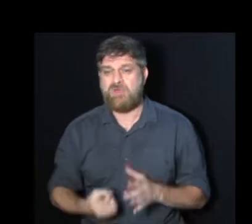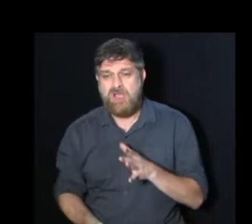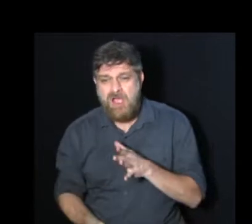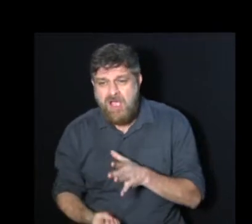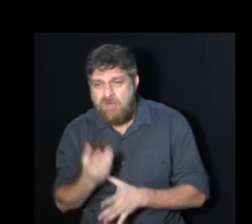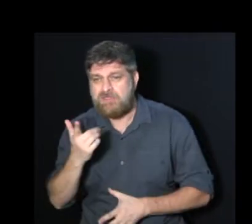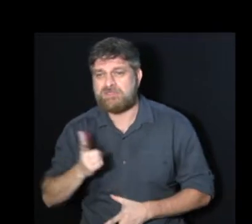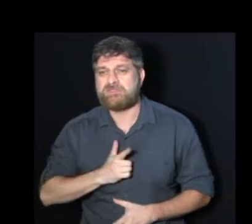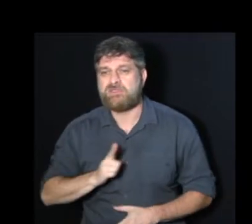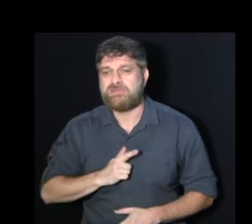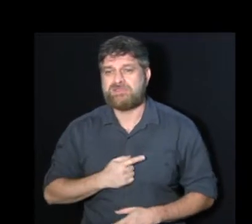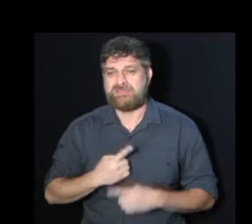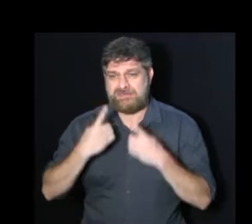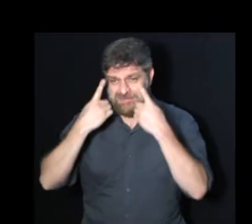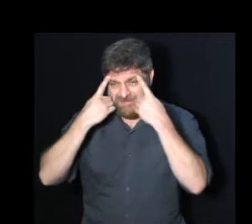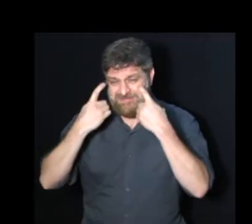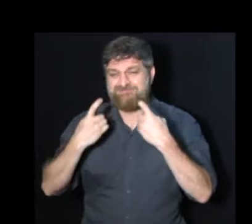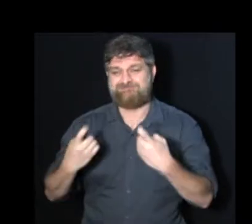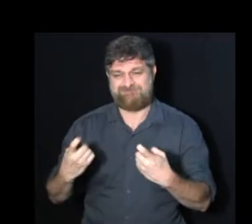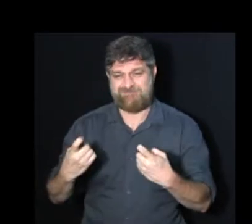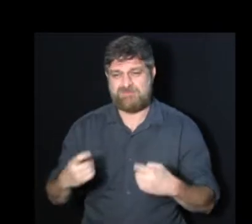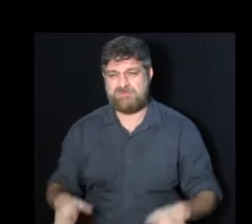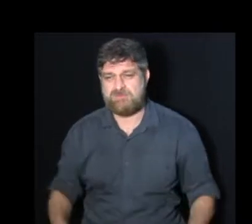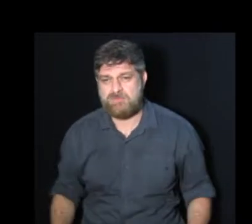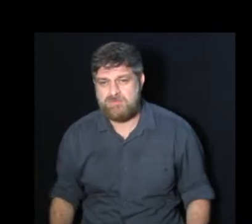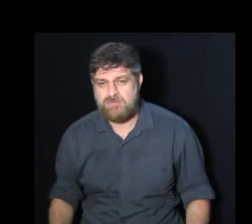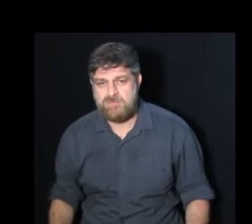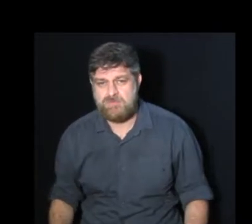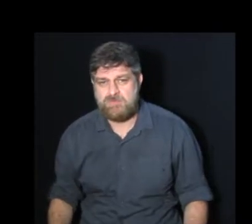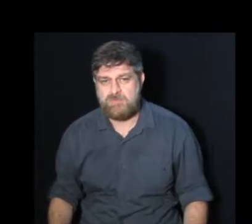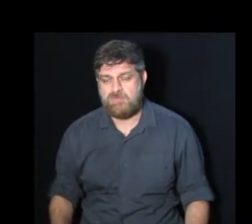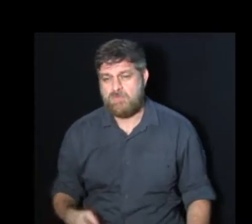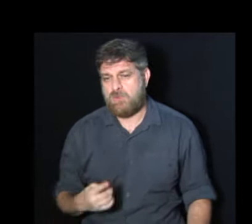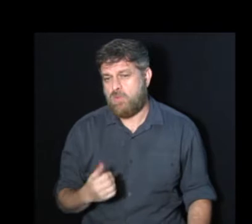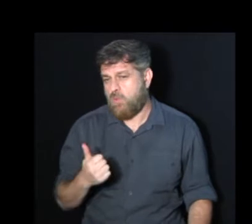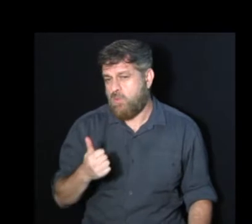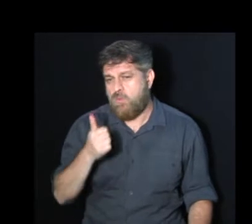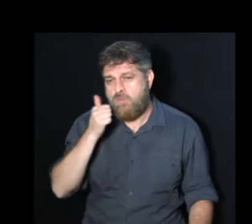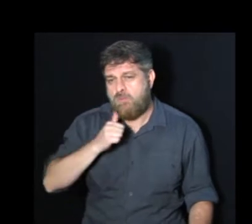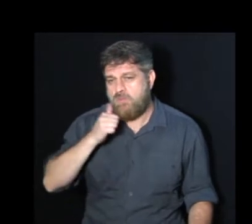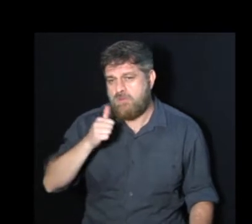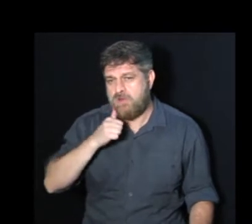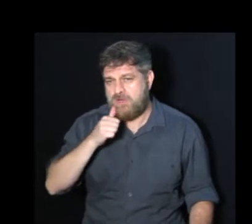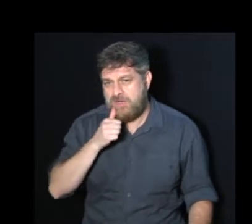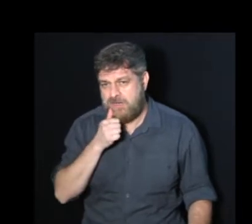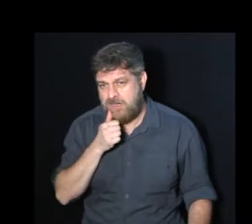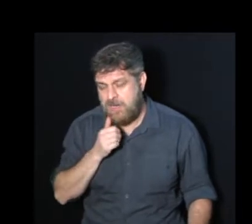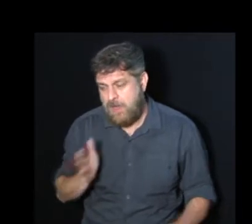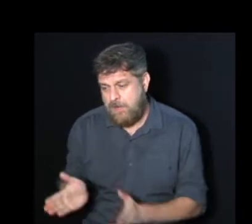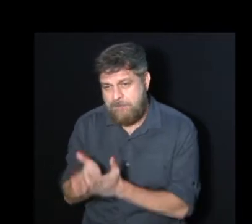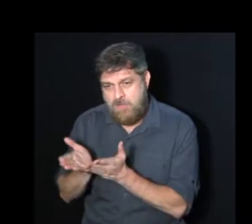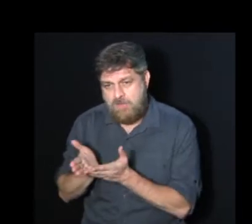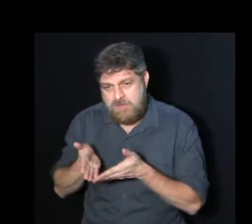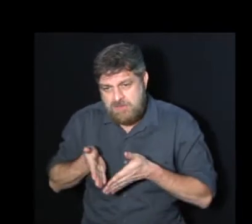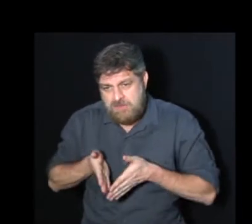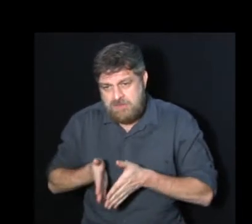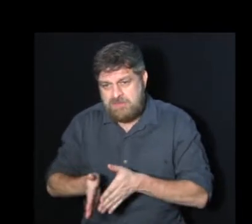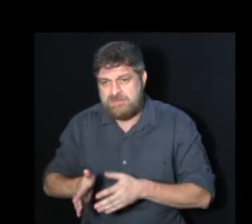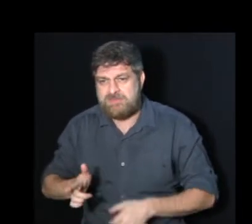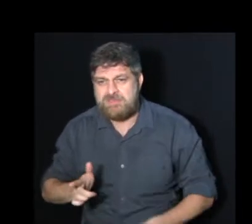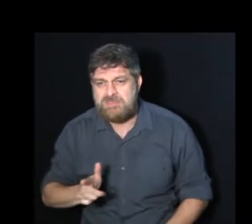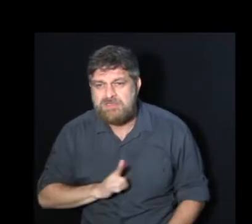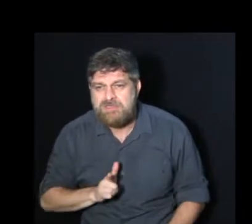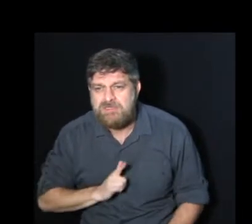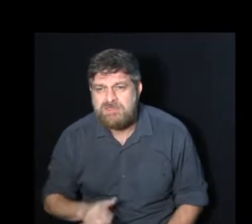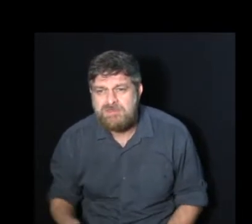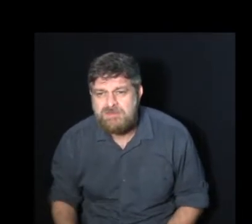ao fenômeno da violência contra as mulheres. Então, uma menina que nasce em um lar pobre, que está relacionado com a meta 1.2, objetivo